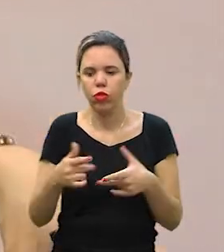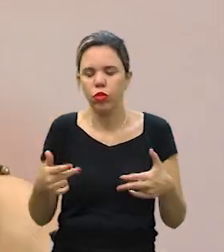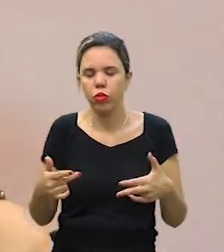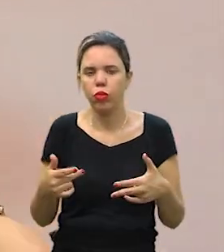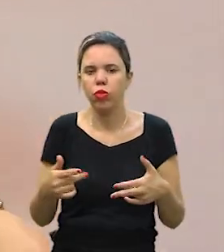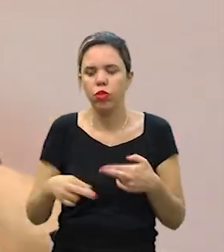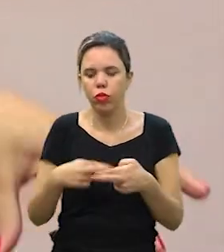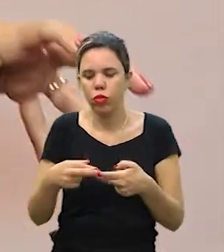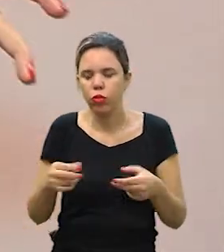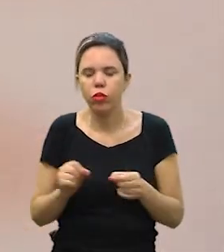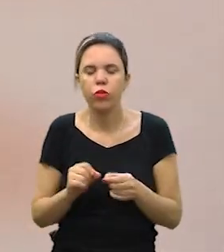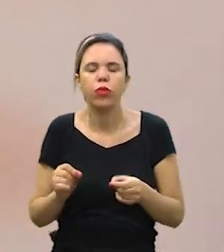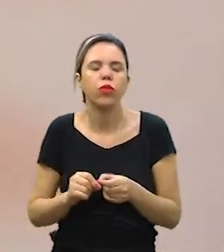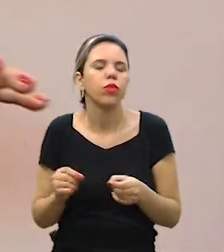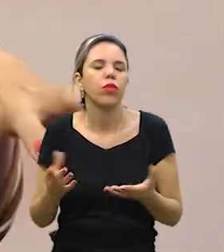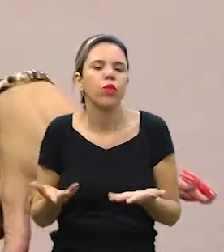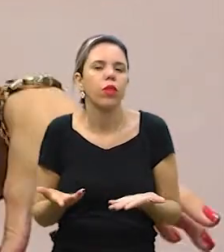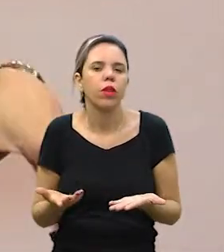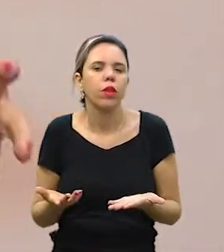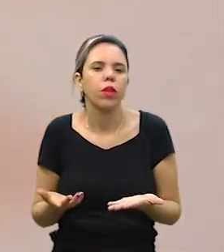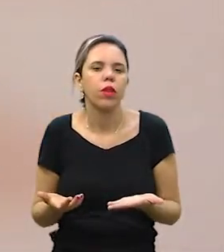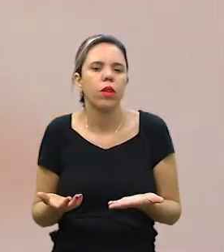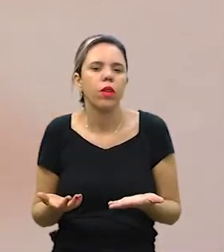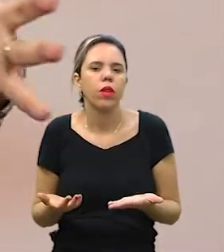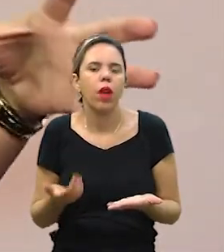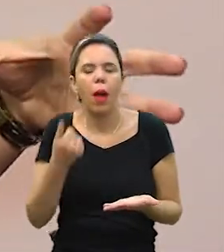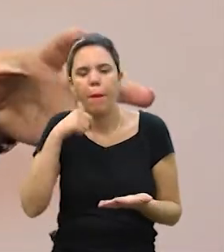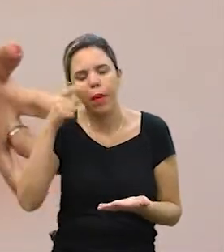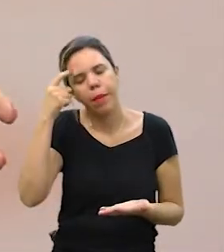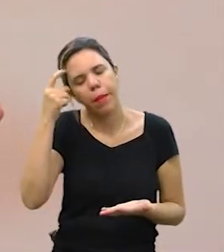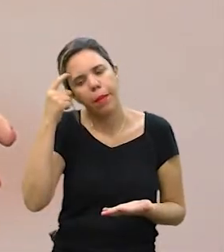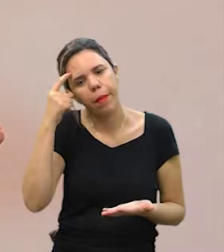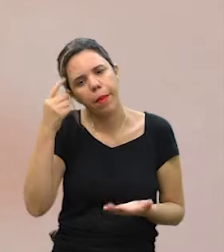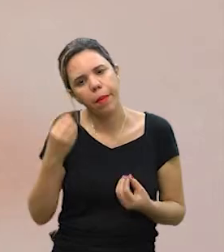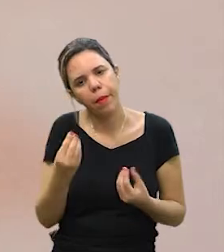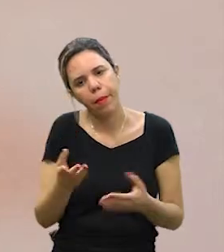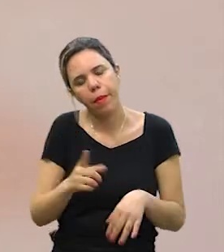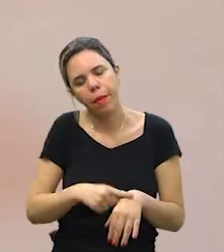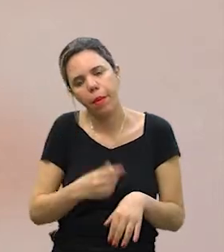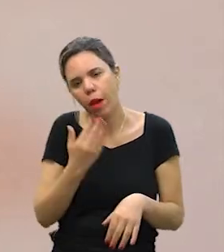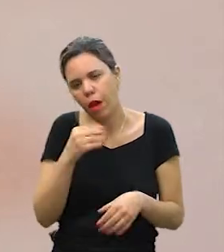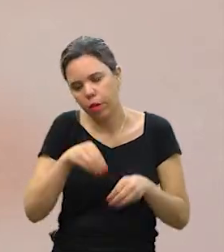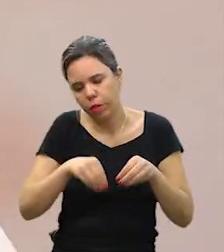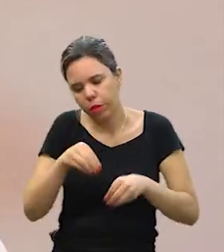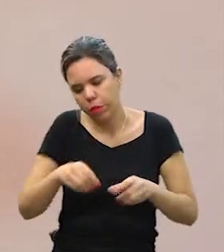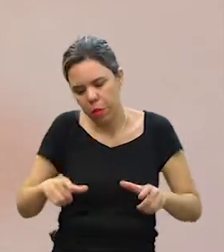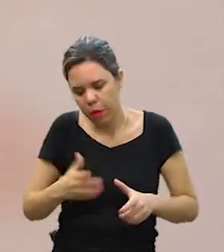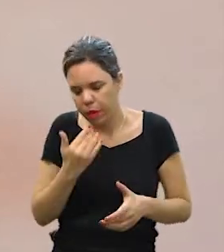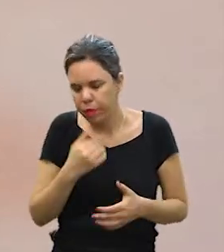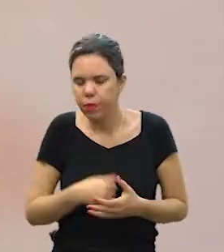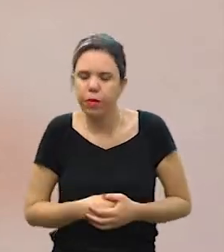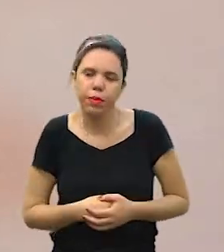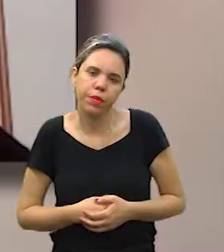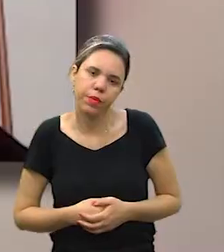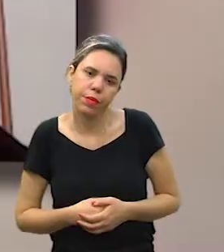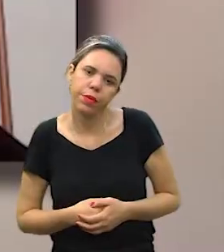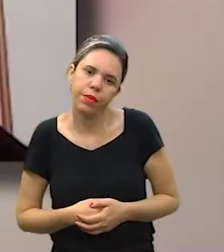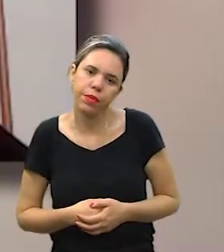o carboidrato? Como que é? Como que a mamãe tem que pensar na hora de montar o